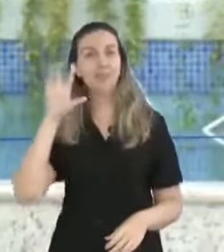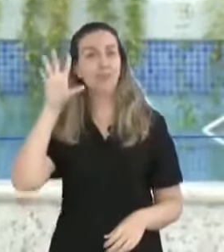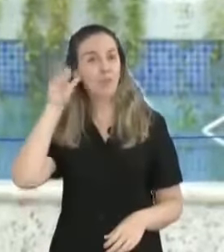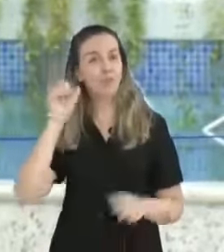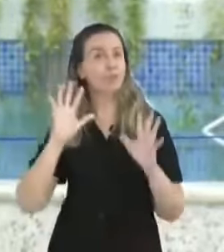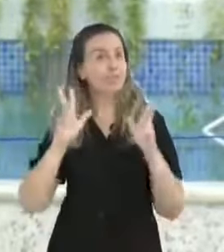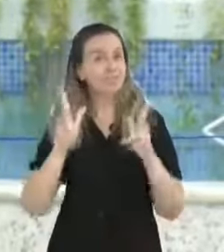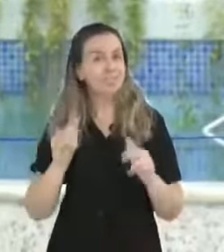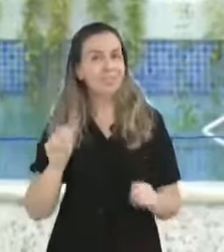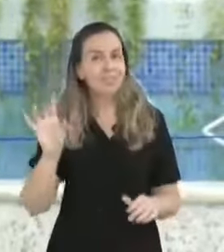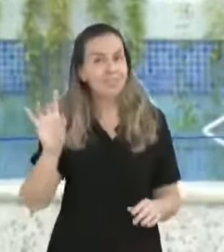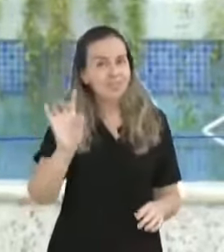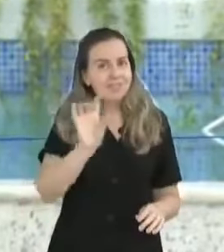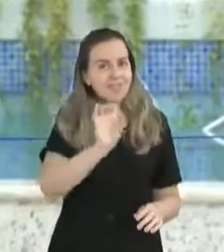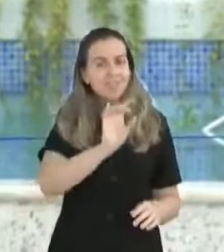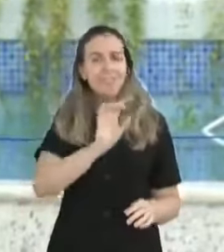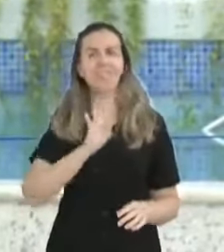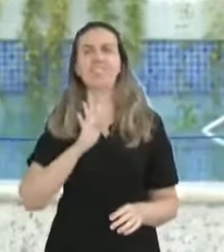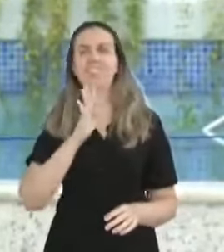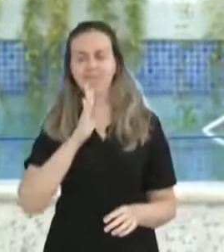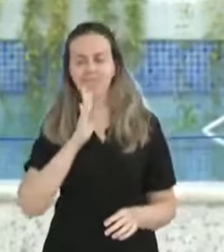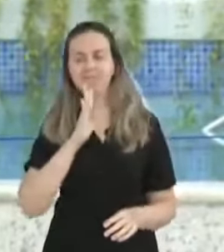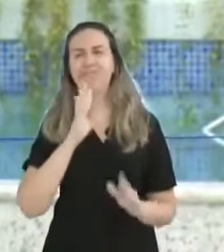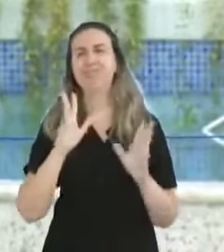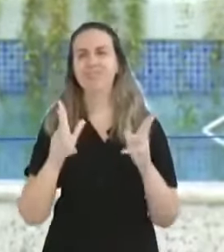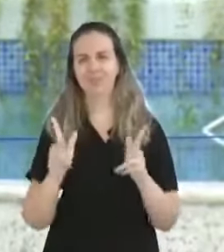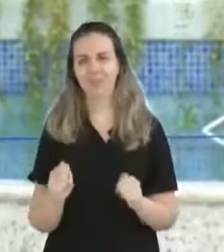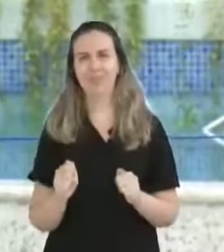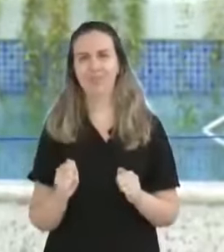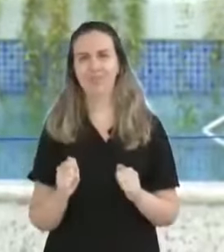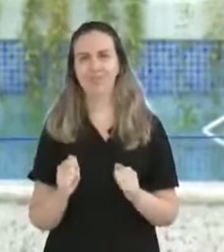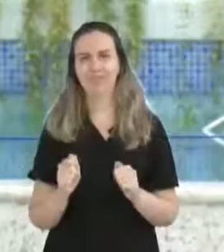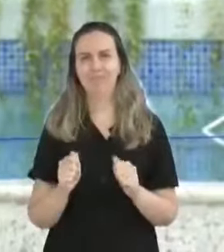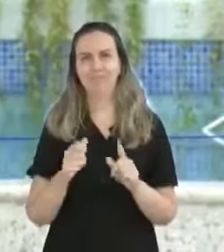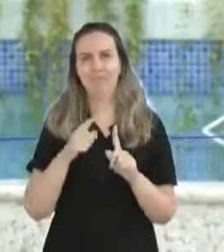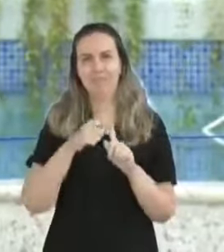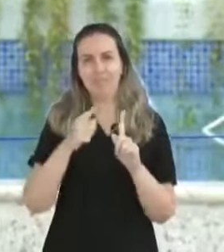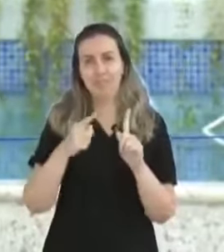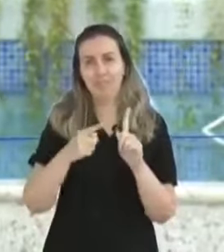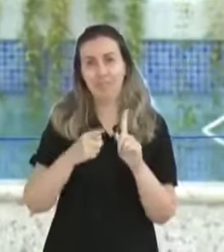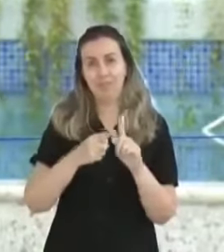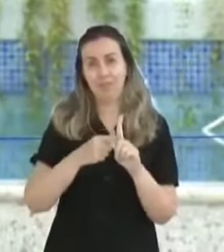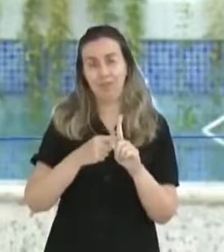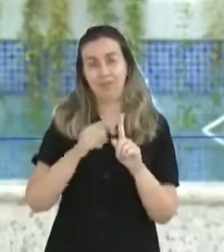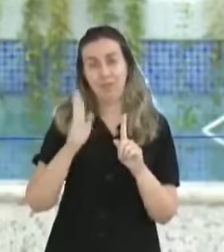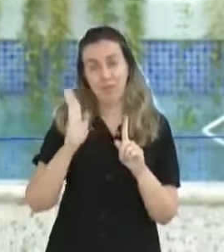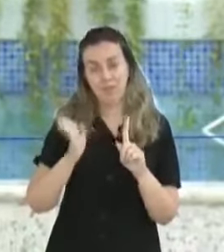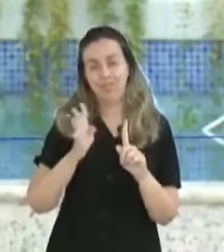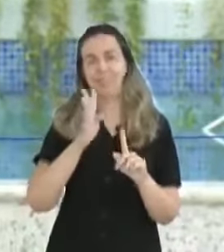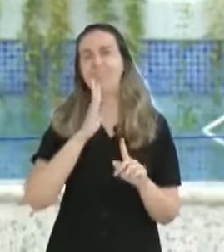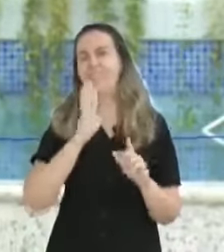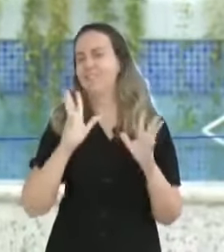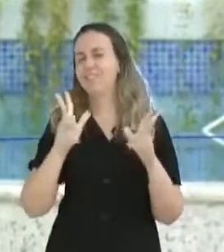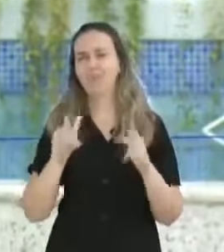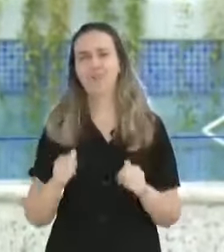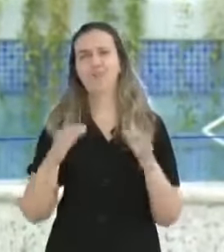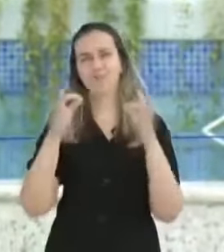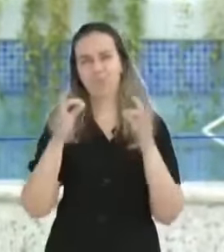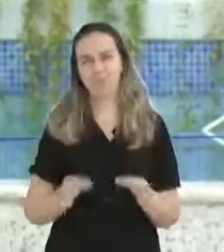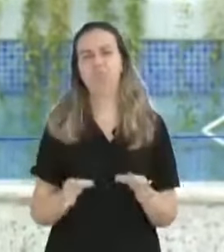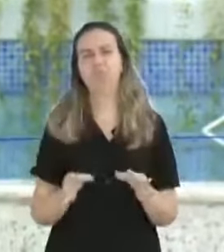seu nascimento. Só esse Deus tem esta capacidade de fazer tudo